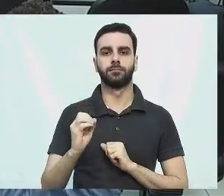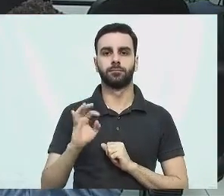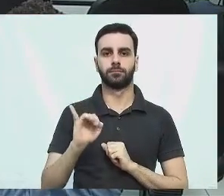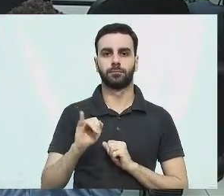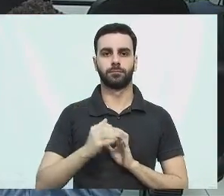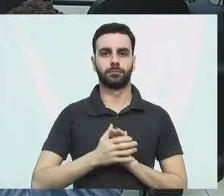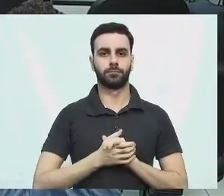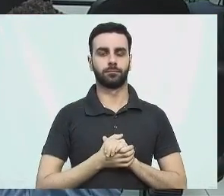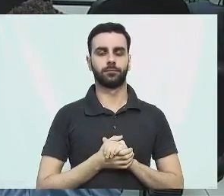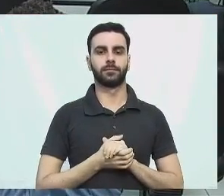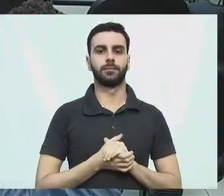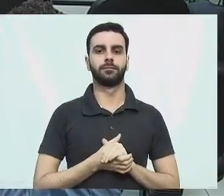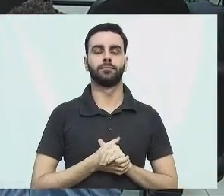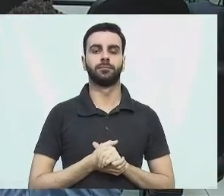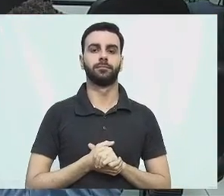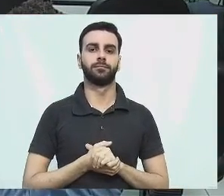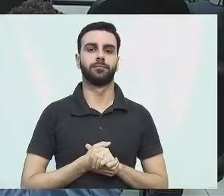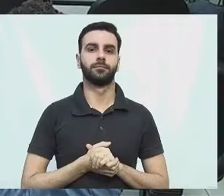Totti.